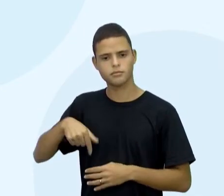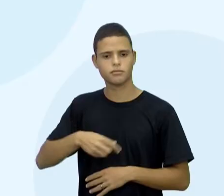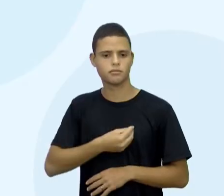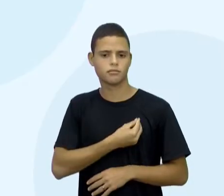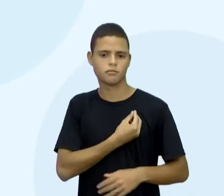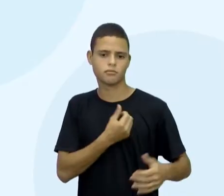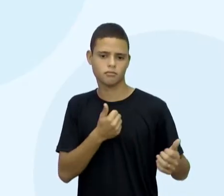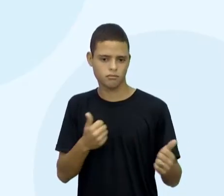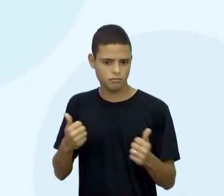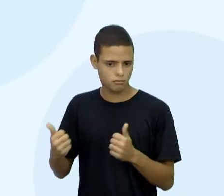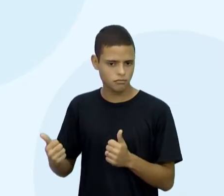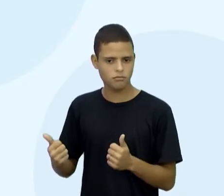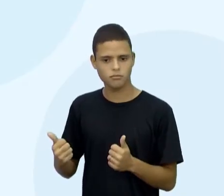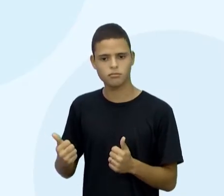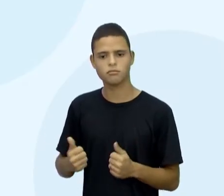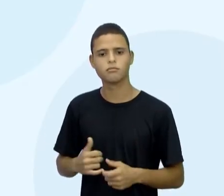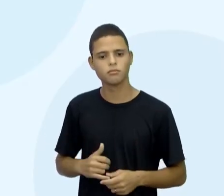os seres